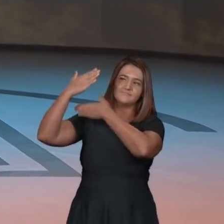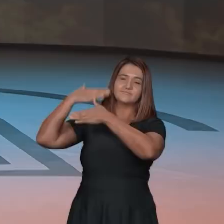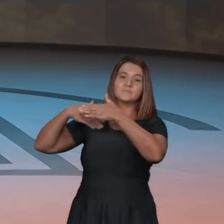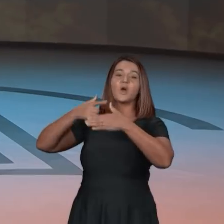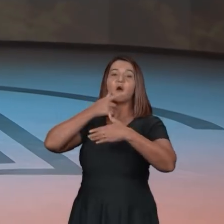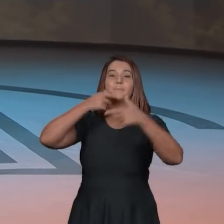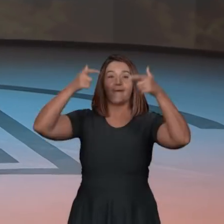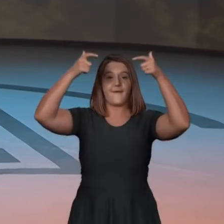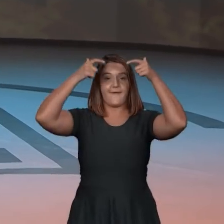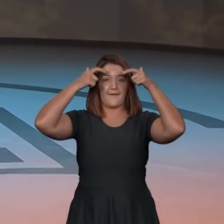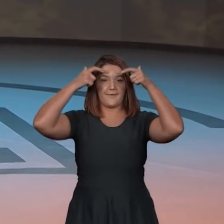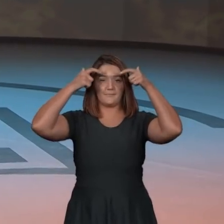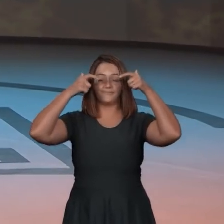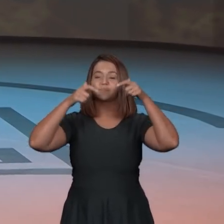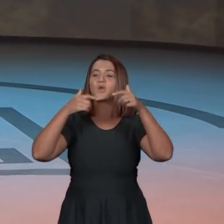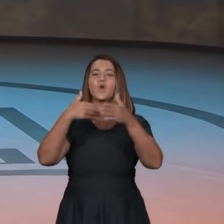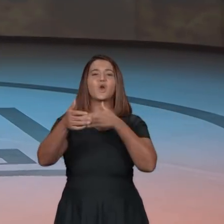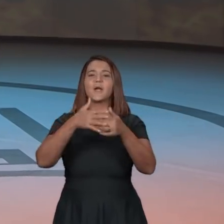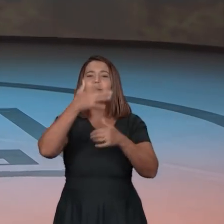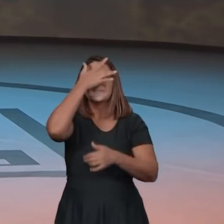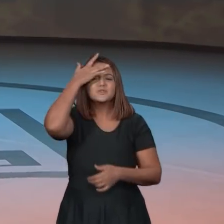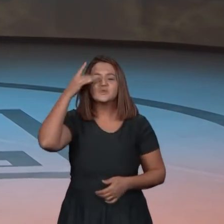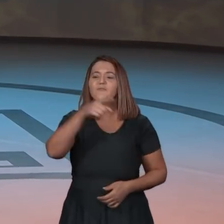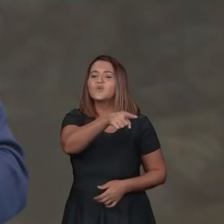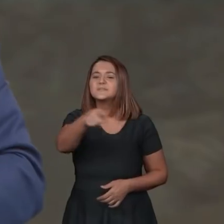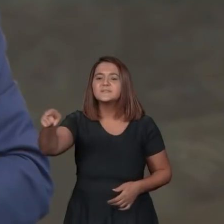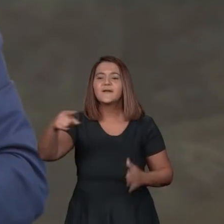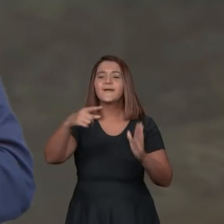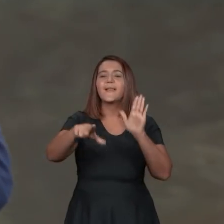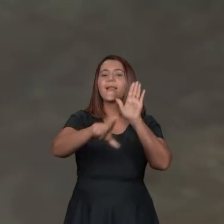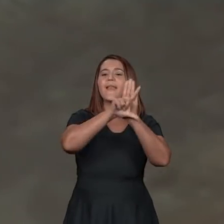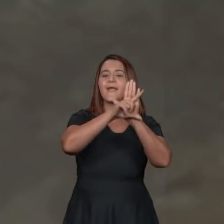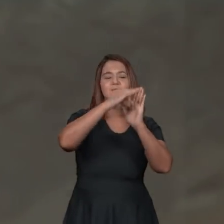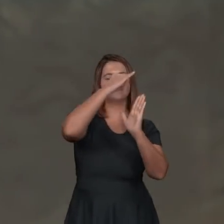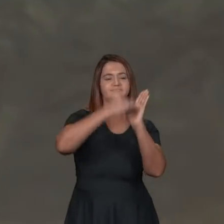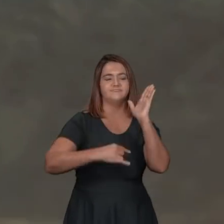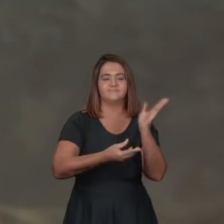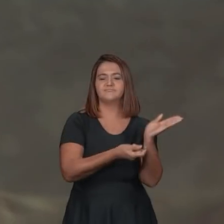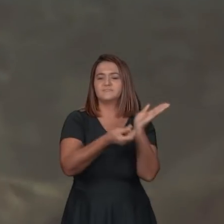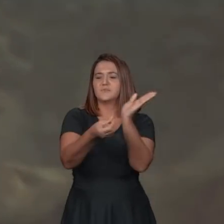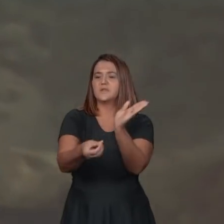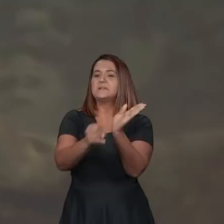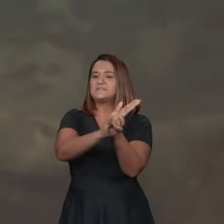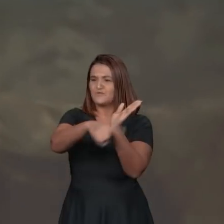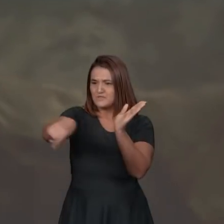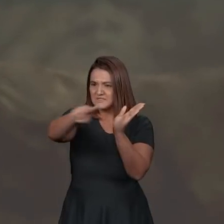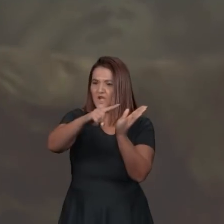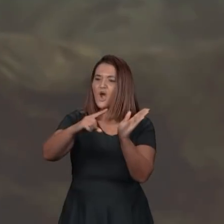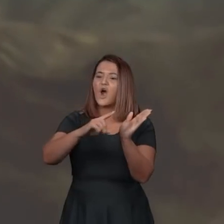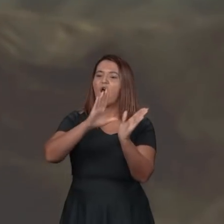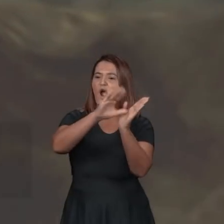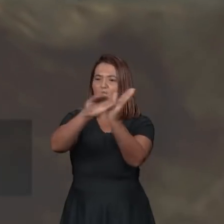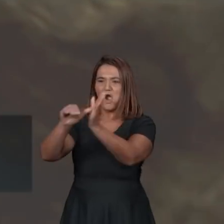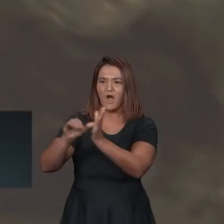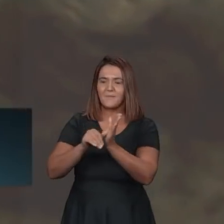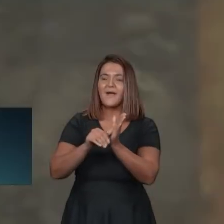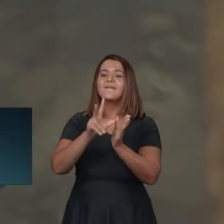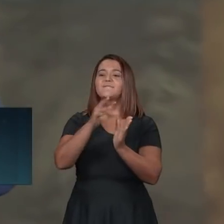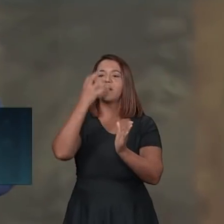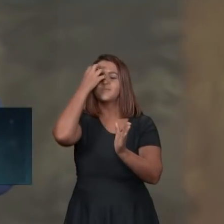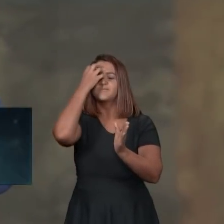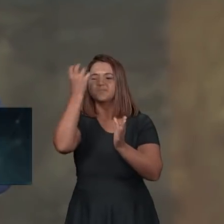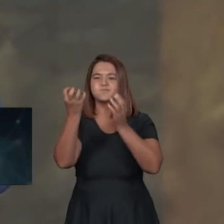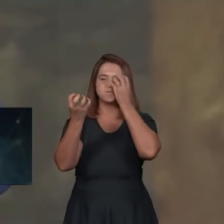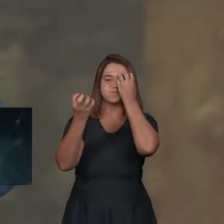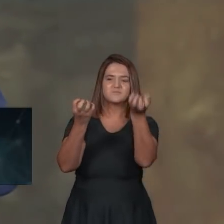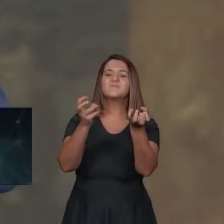um que roubasse teria os 2 olhos arrancados. Era uma lei justa, ninguém queria roubar. E funcionou. Todo